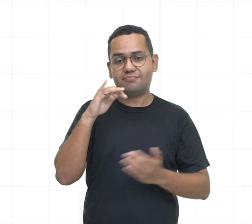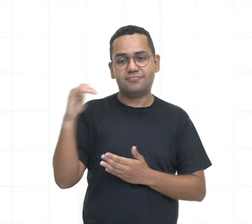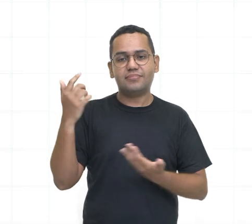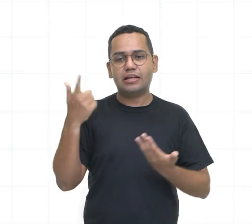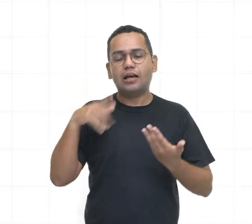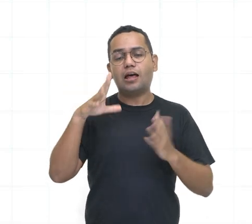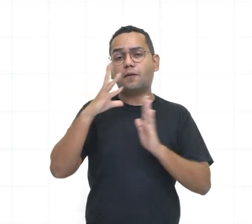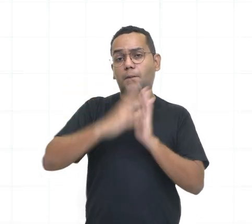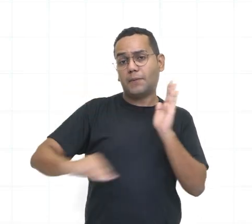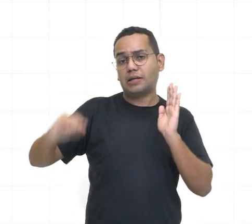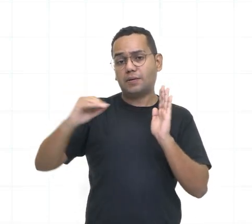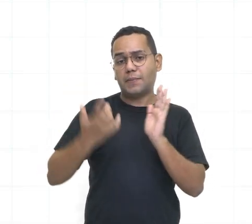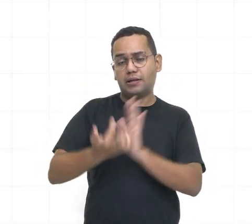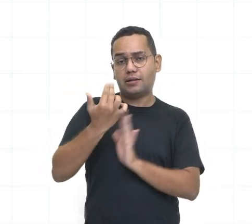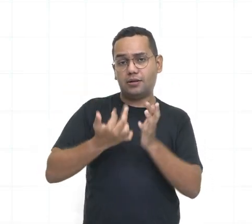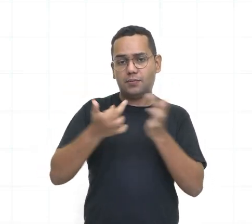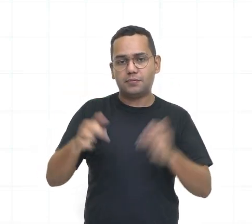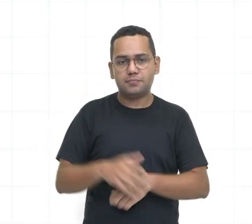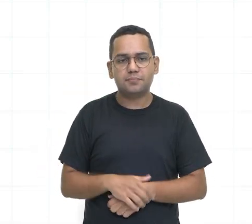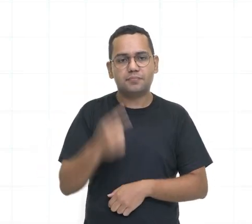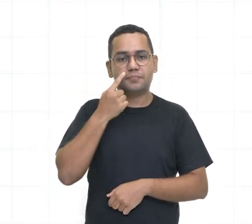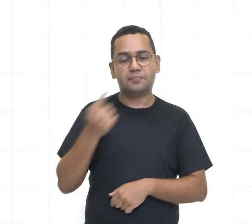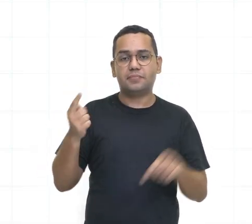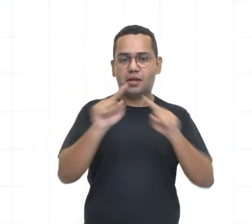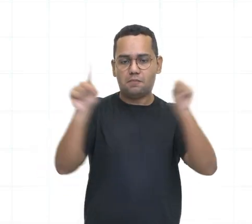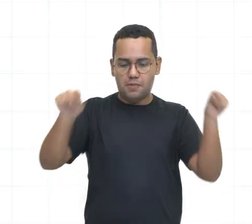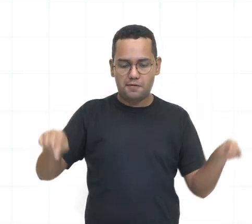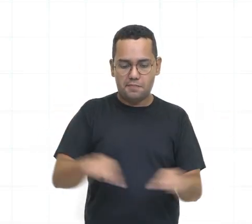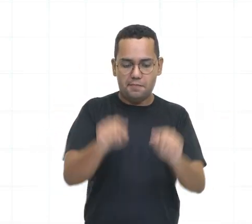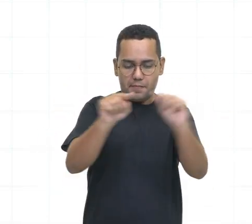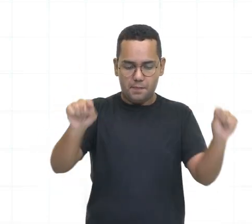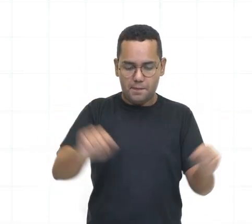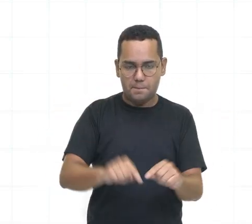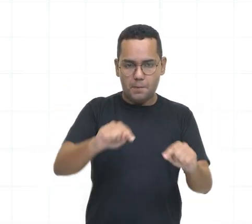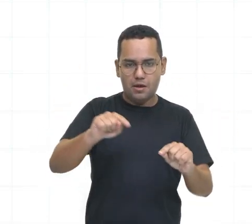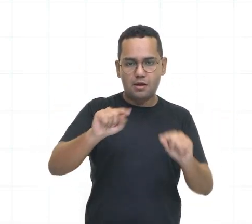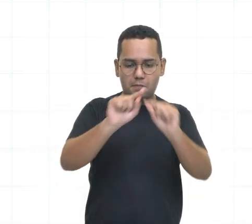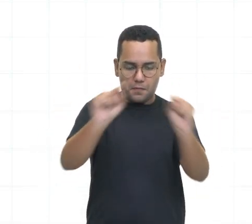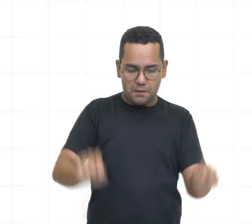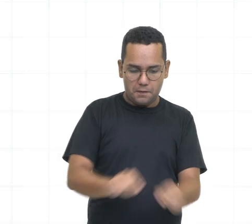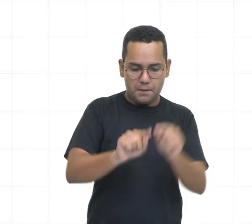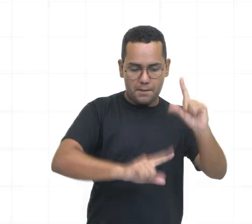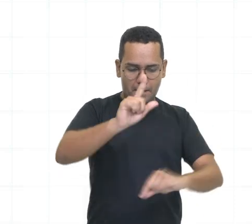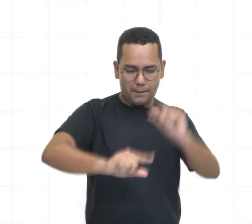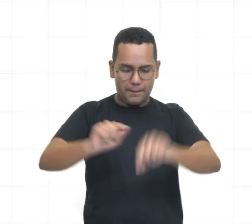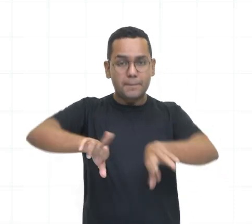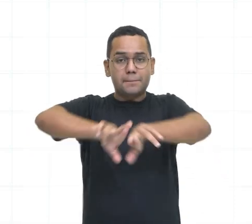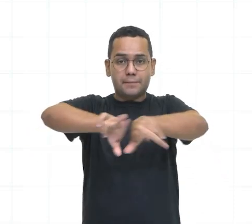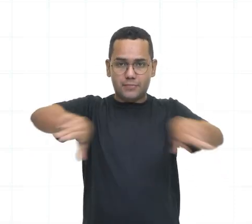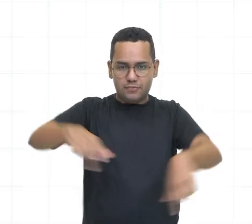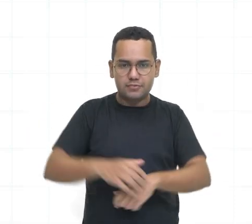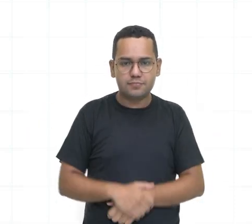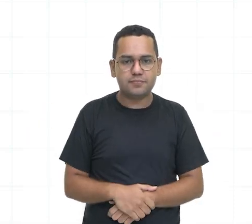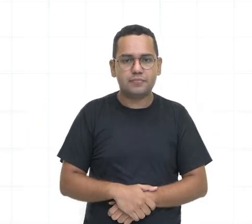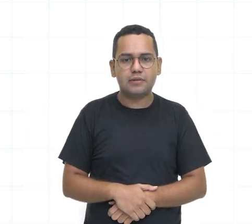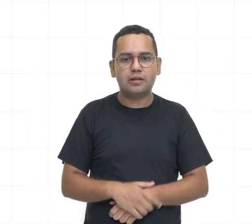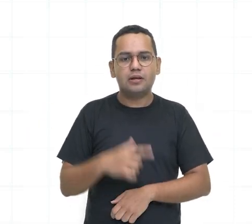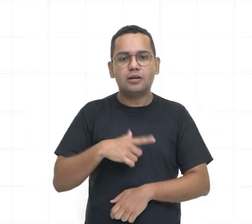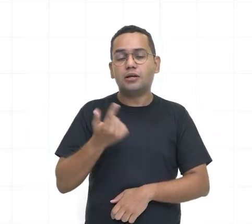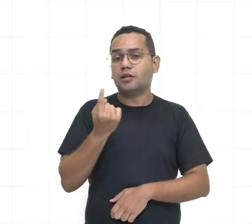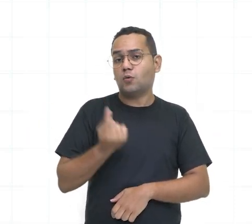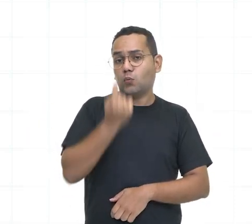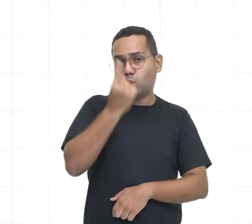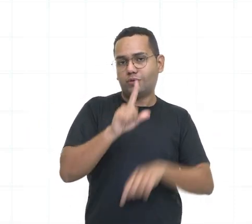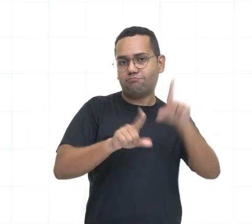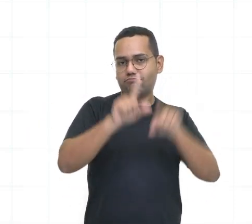e a nossa bandeira realmente ela é enfeitada com inúmeras estrelas, e uma dessas estrelas aí é o estado do Amazonas, né,